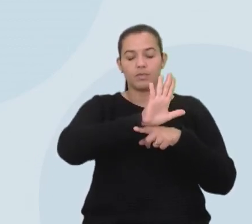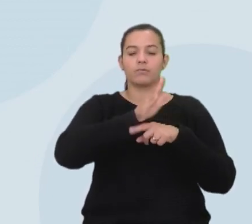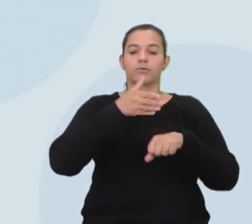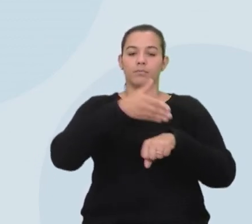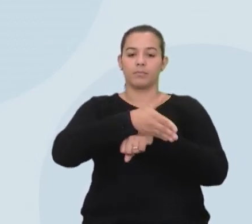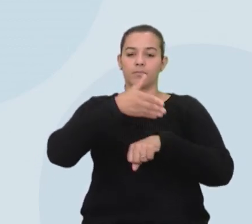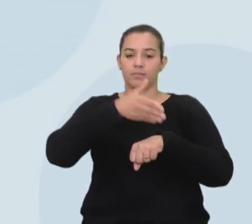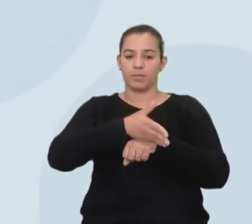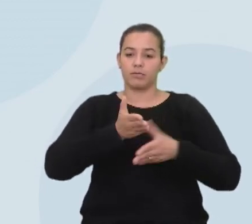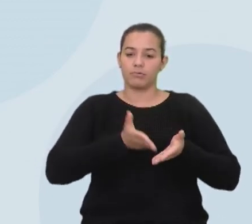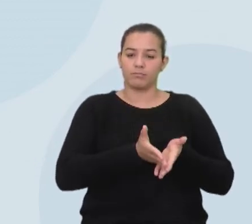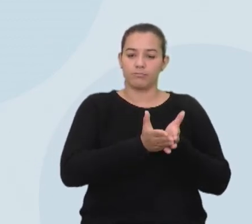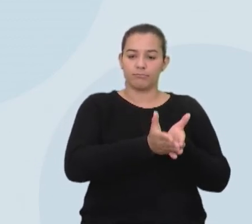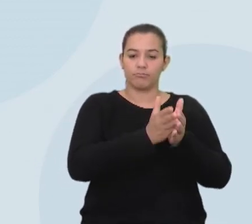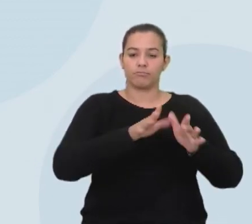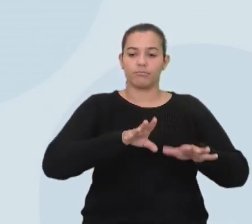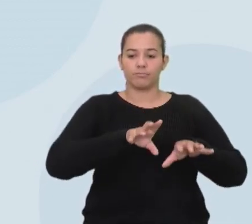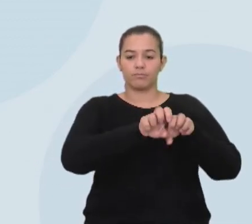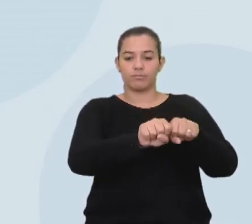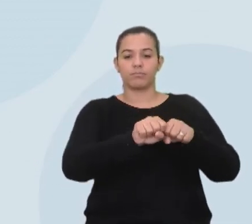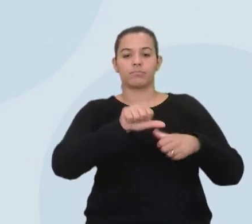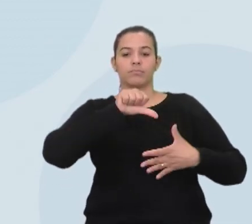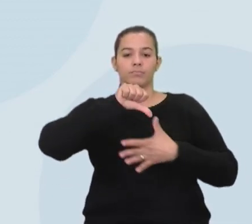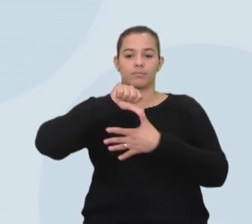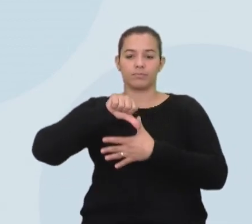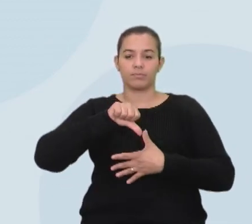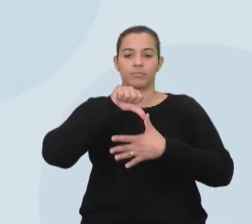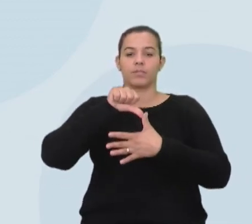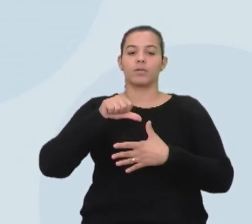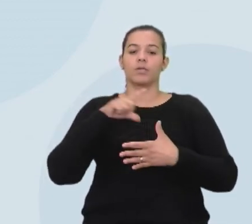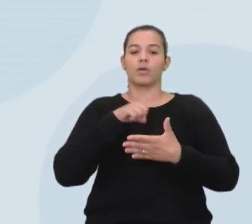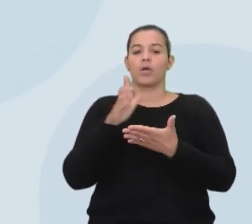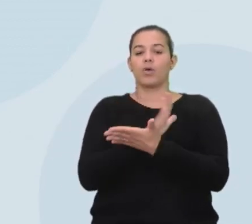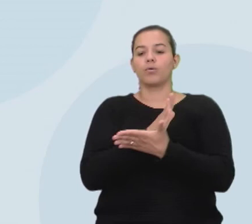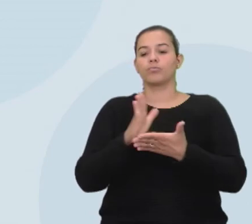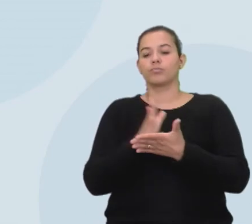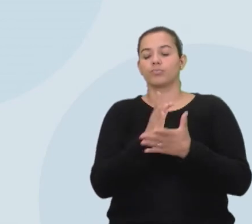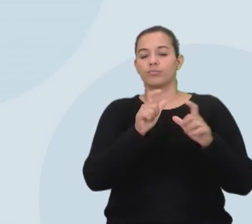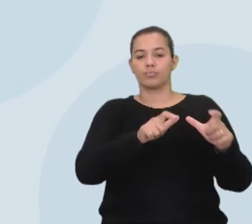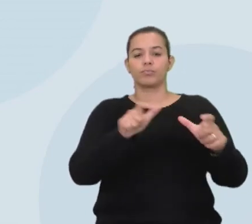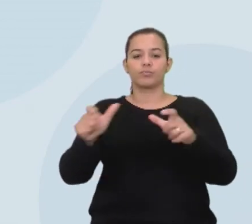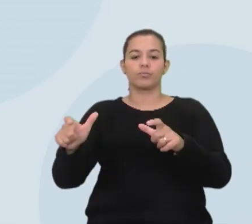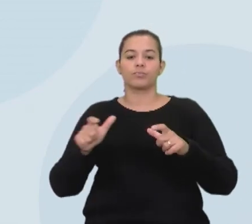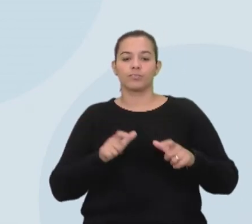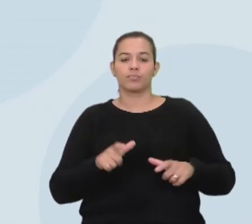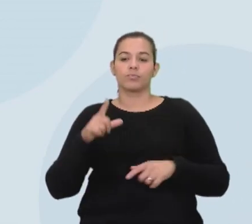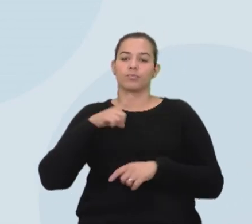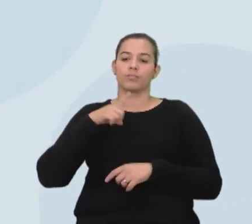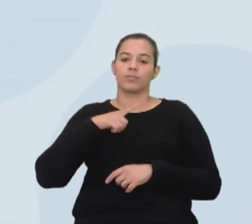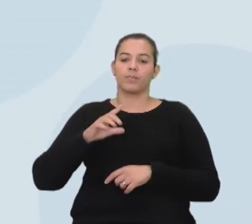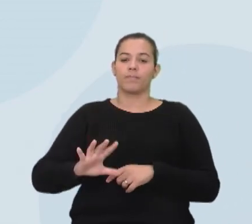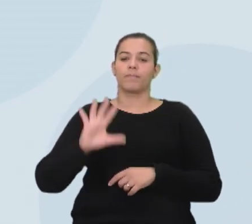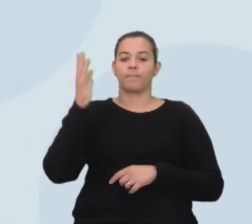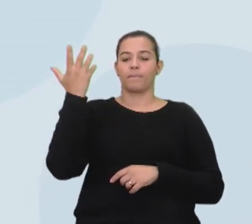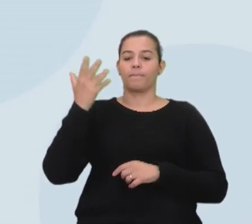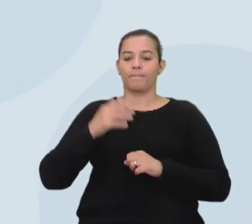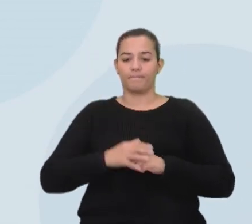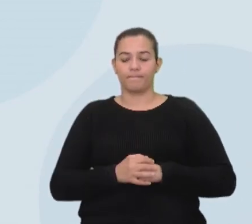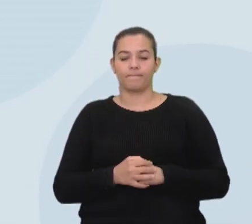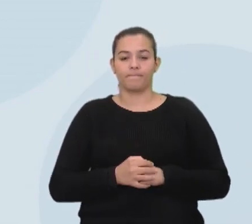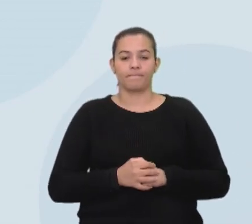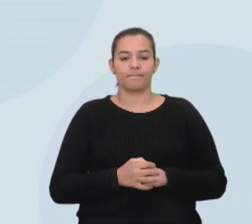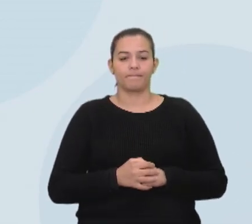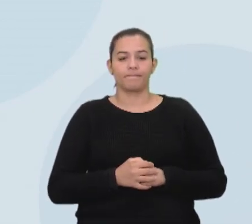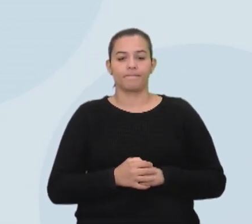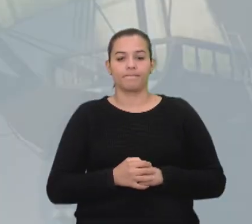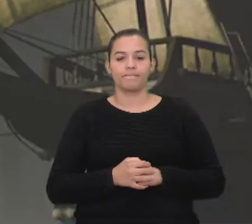das Américas, bem como de algumas das localidades que estes vieram a colonizar. Então,